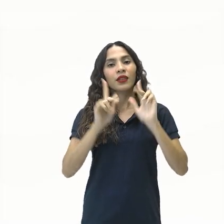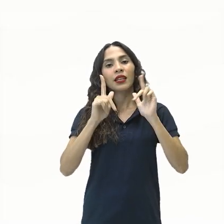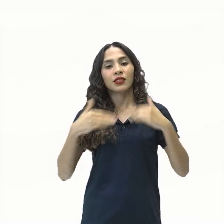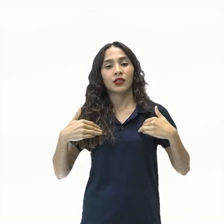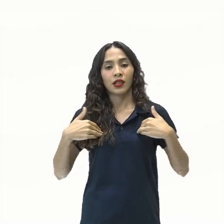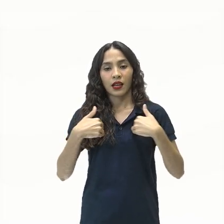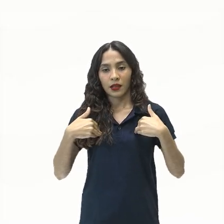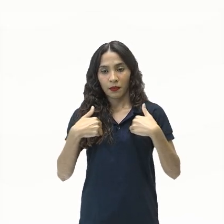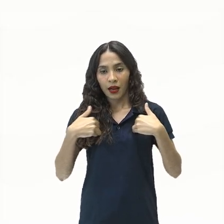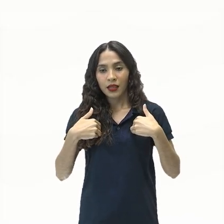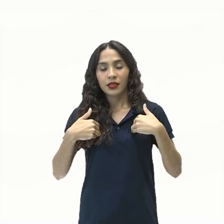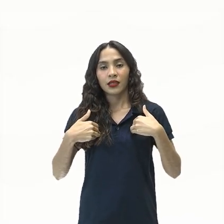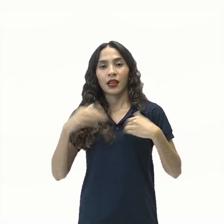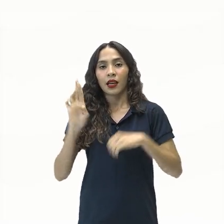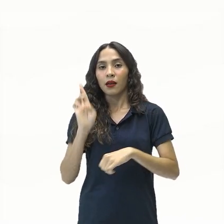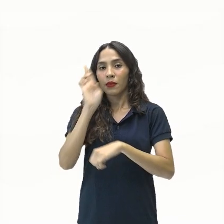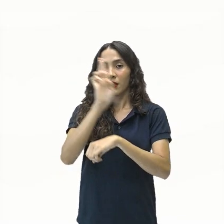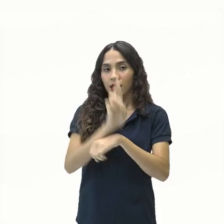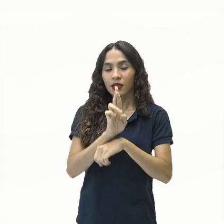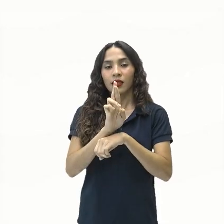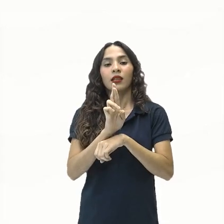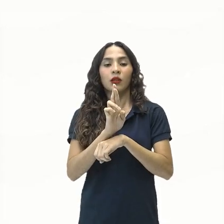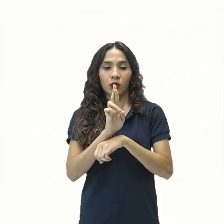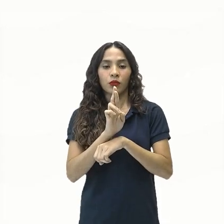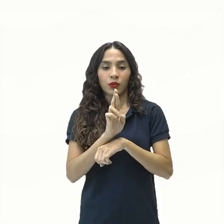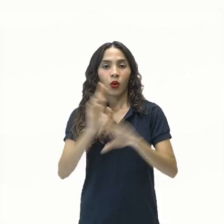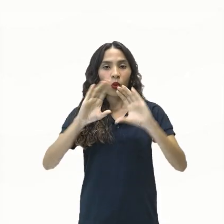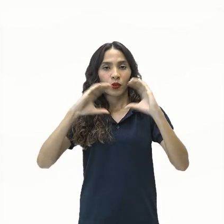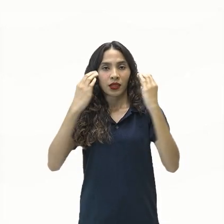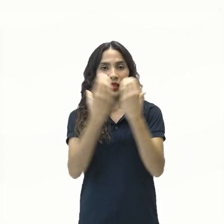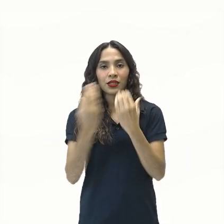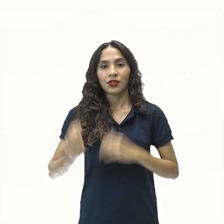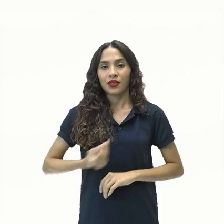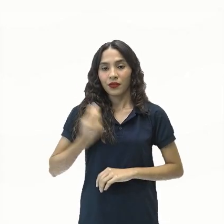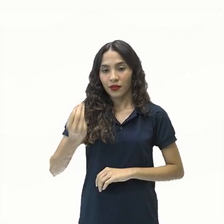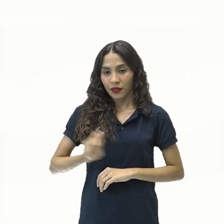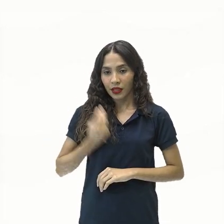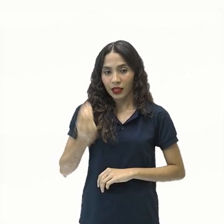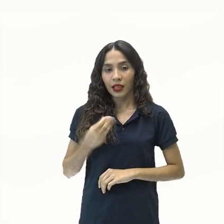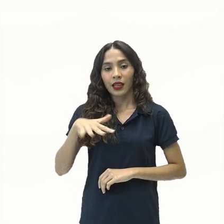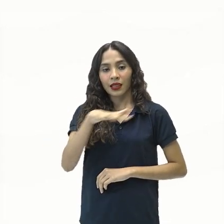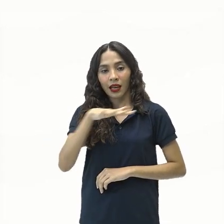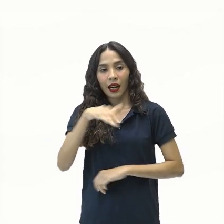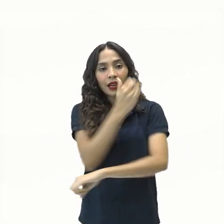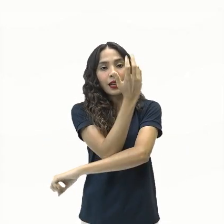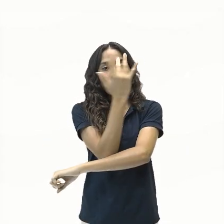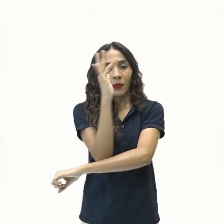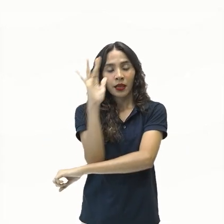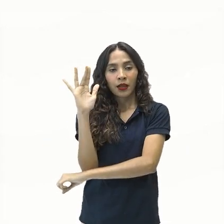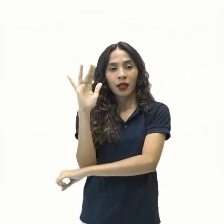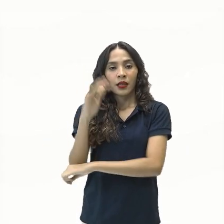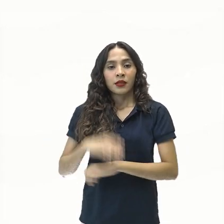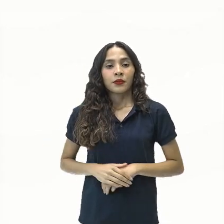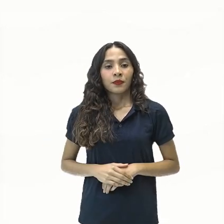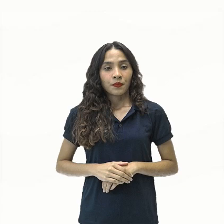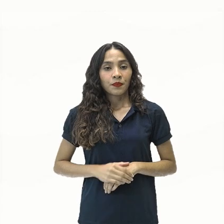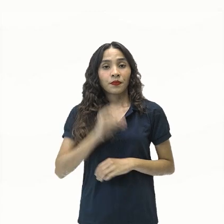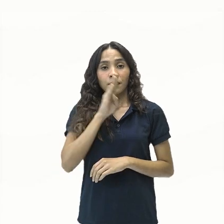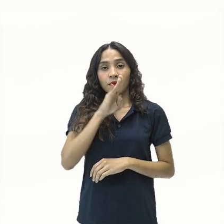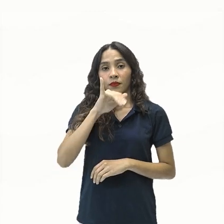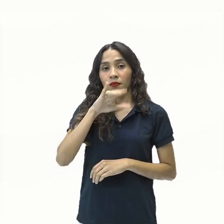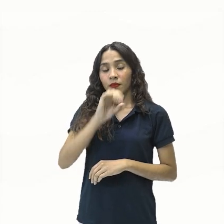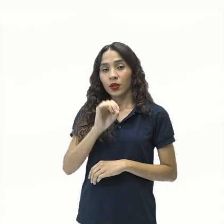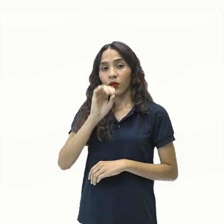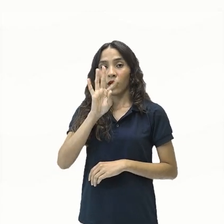animais representando ali os seres vivos que fazem parte do meio ambiente, né? Aqueles seres que são